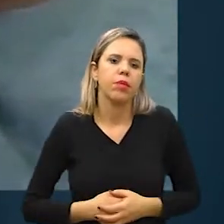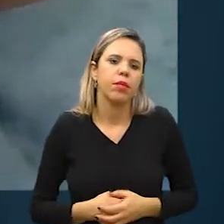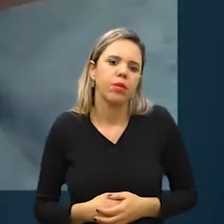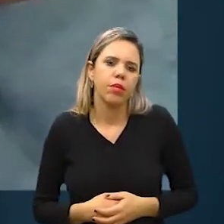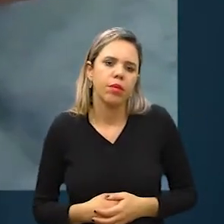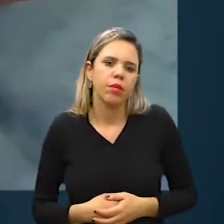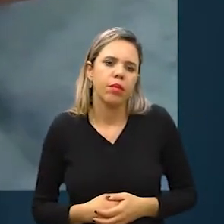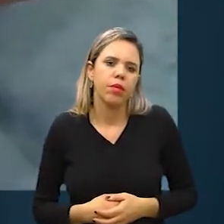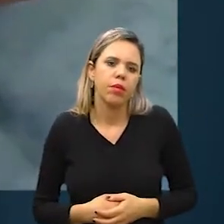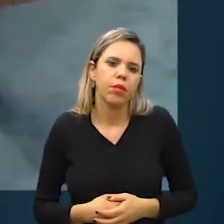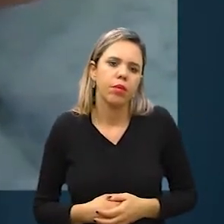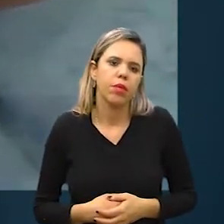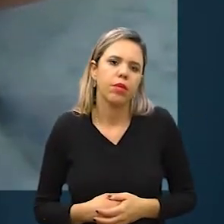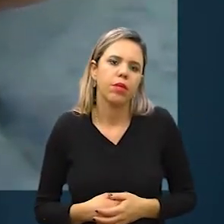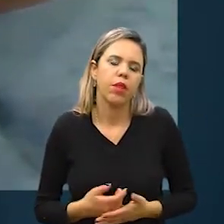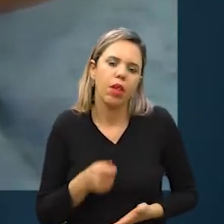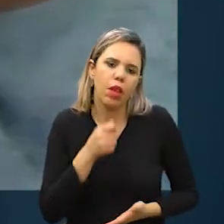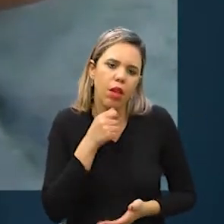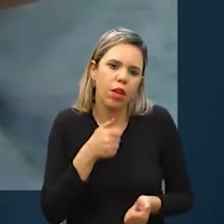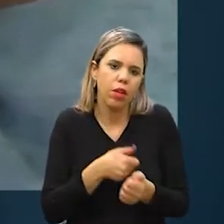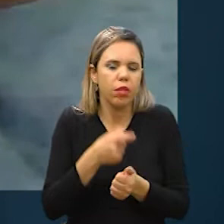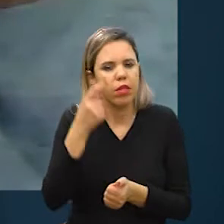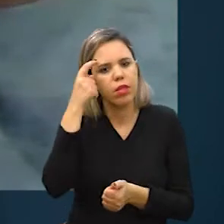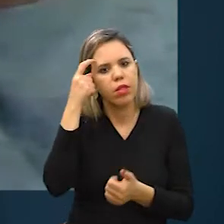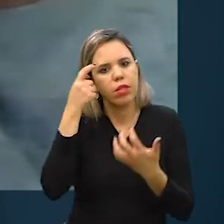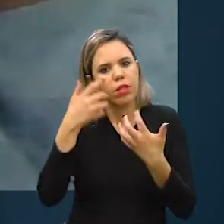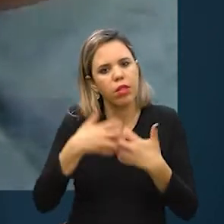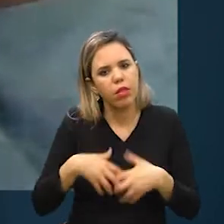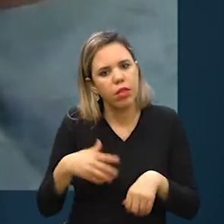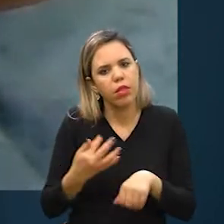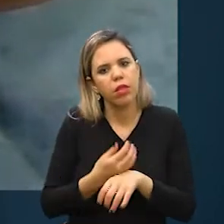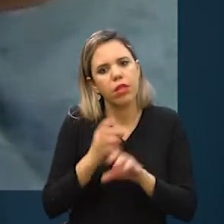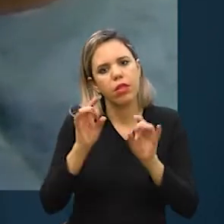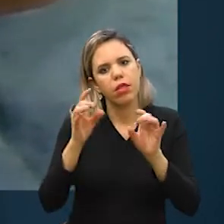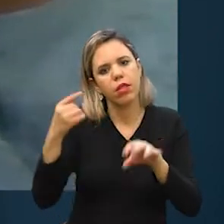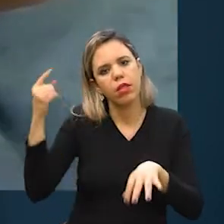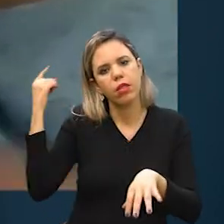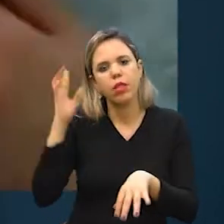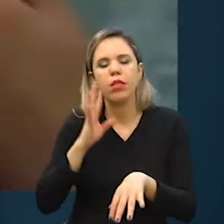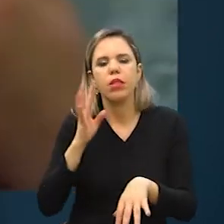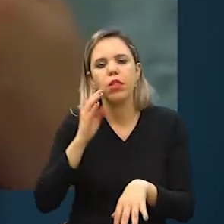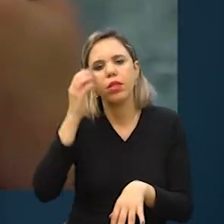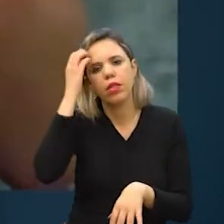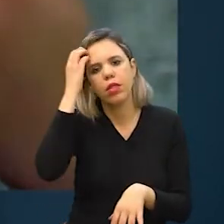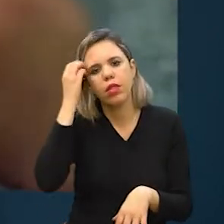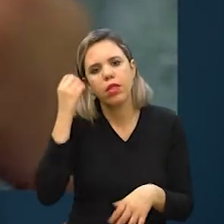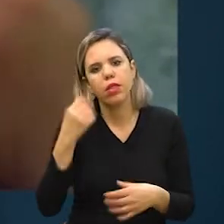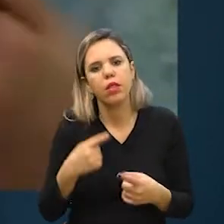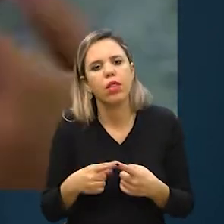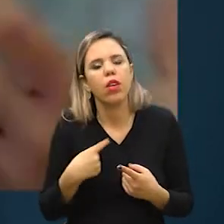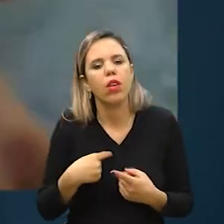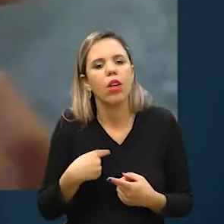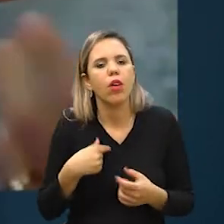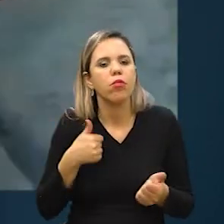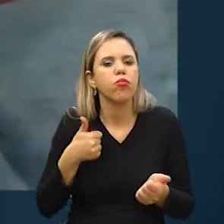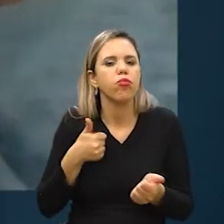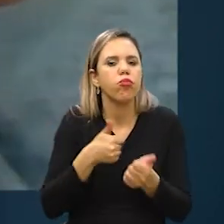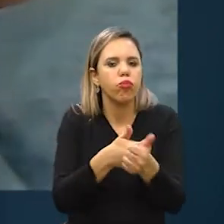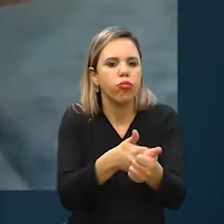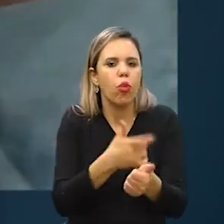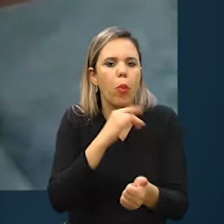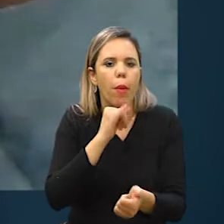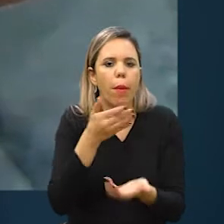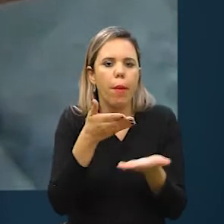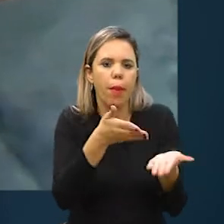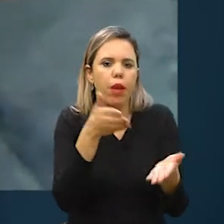isso é muito recente na minha cabeça. Foi um momento muito especial, um momento muito bacana, porque como eu